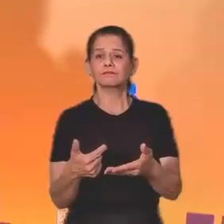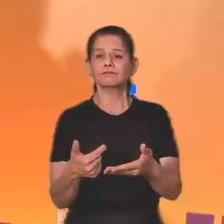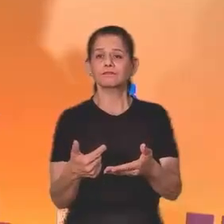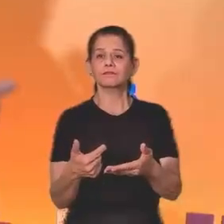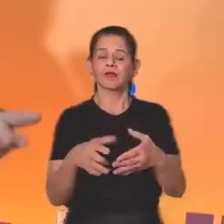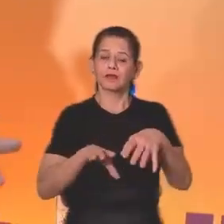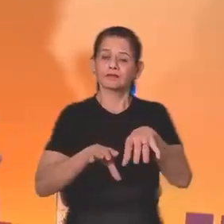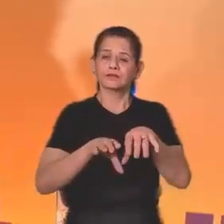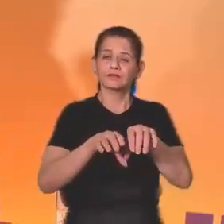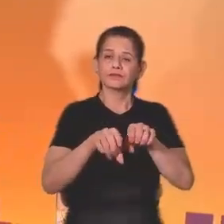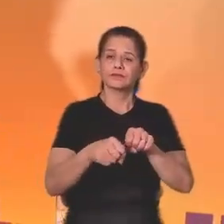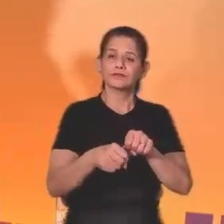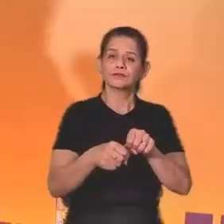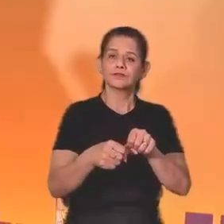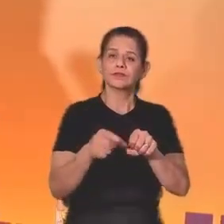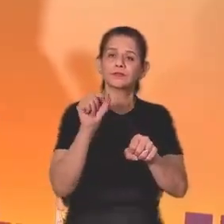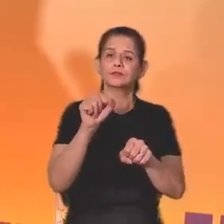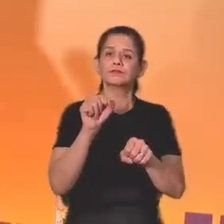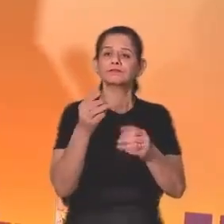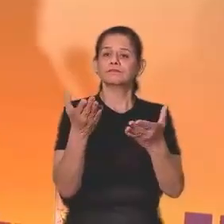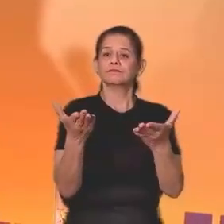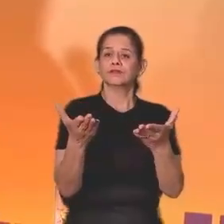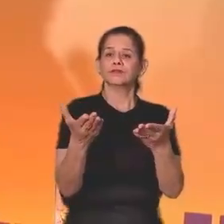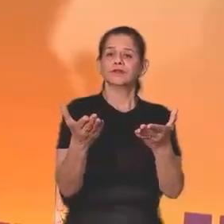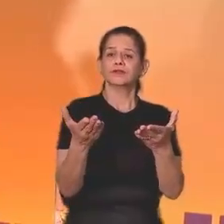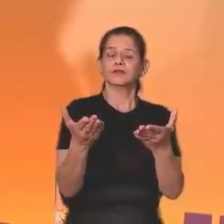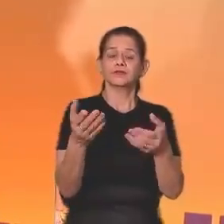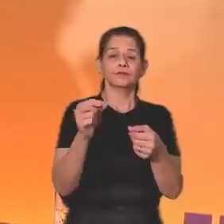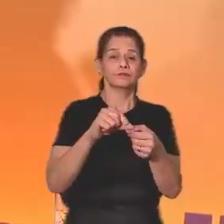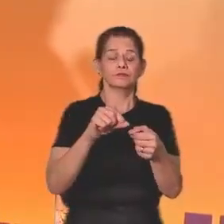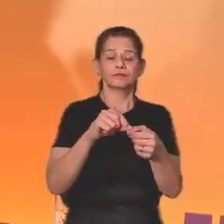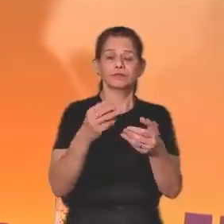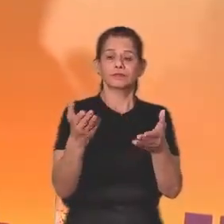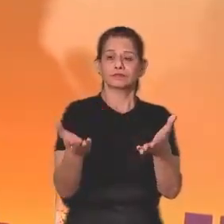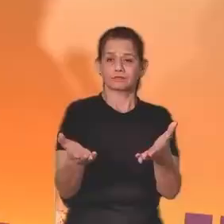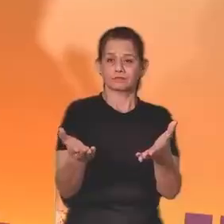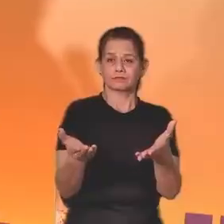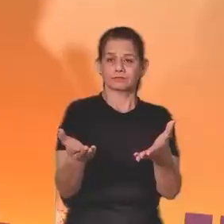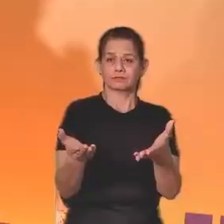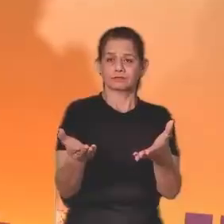a forma como ela é realizada